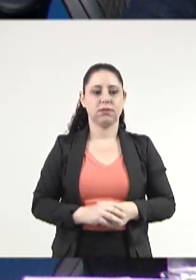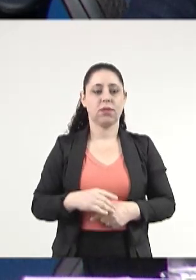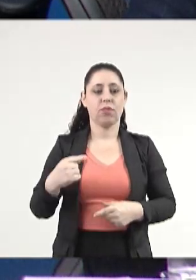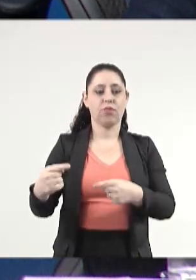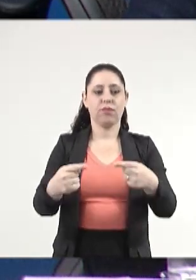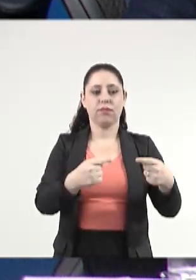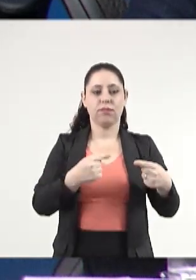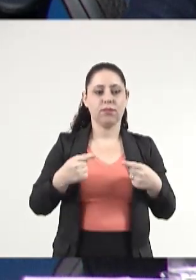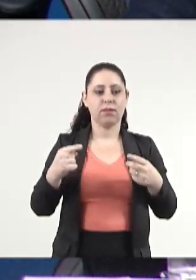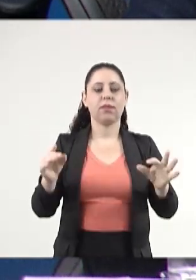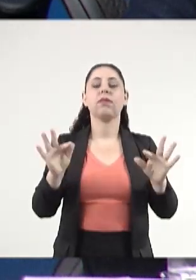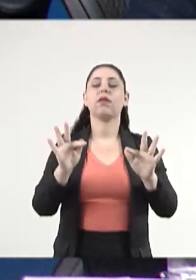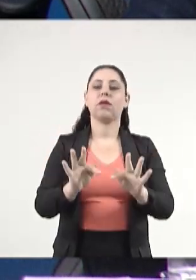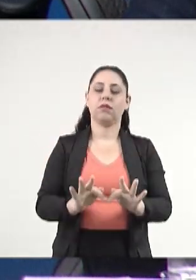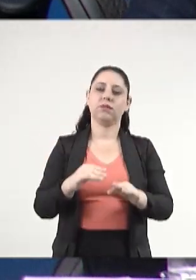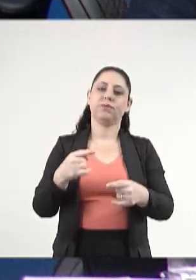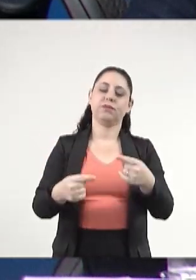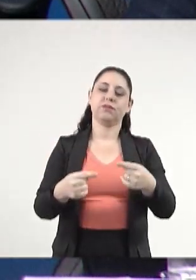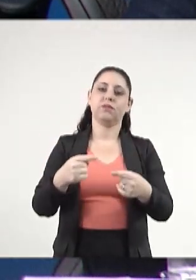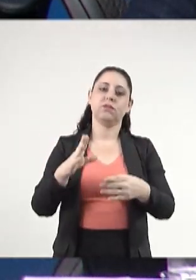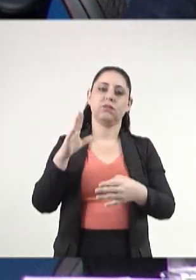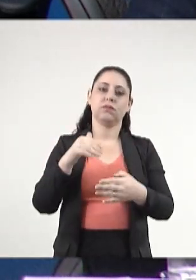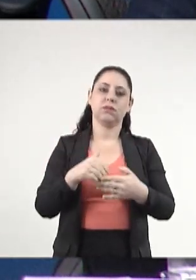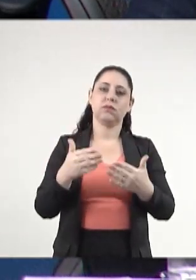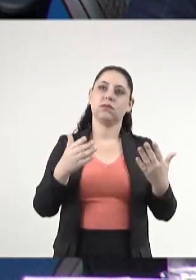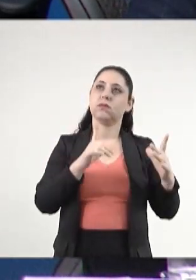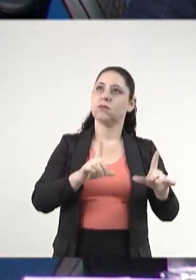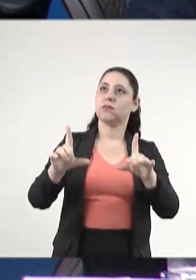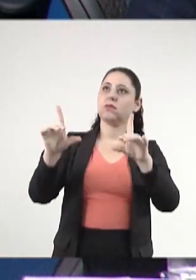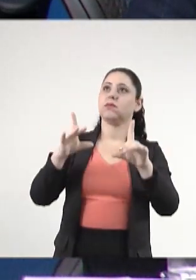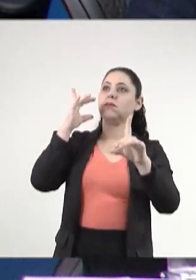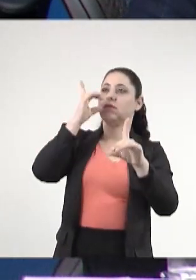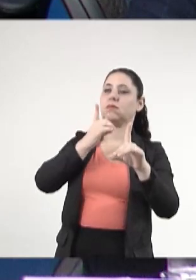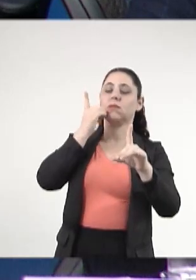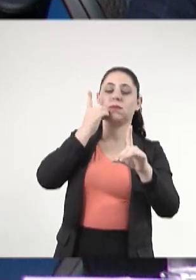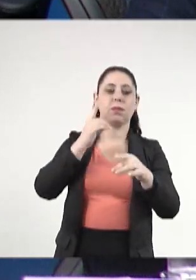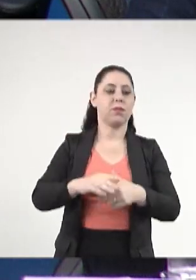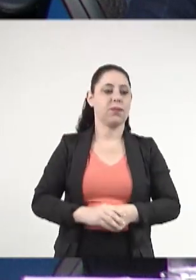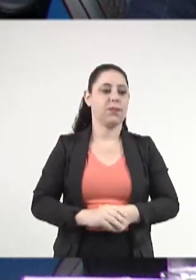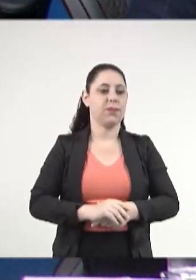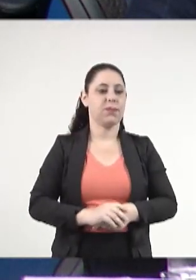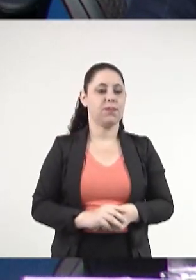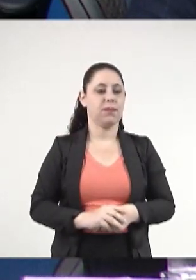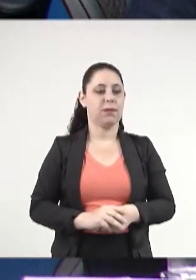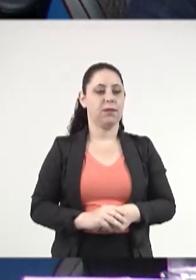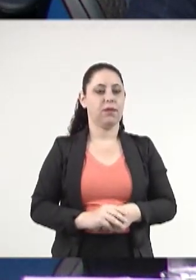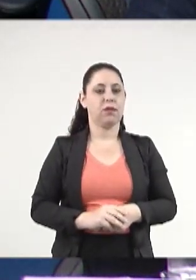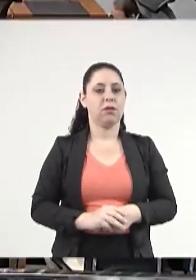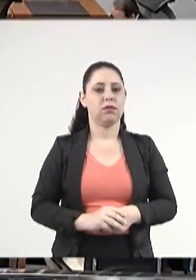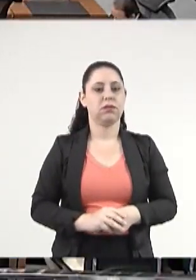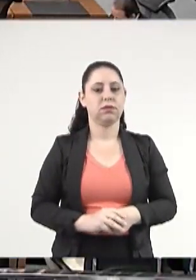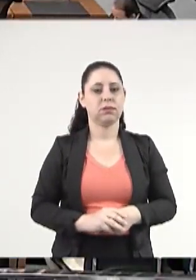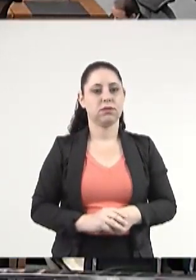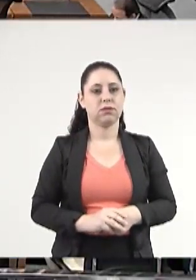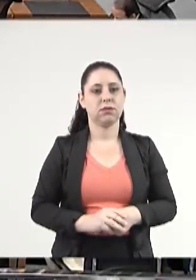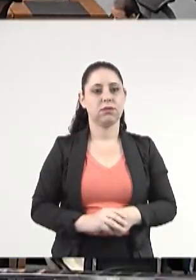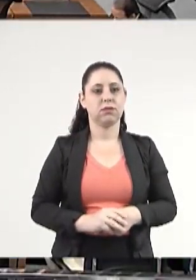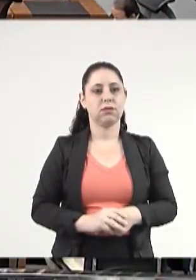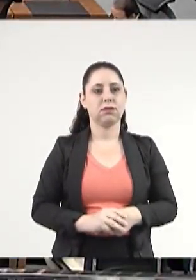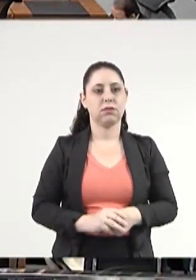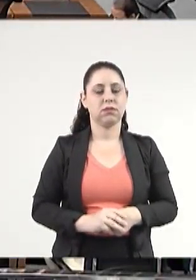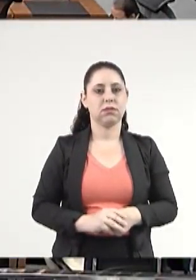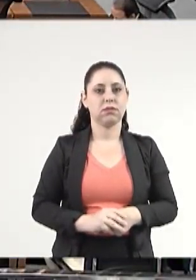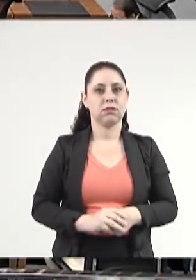Em discussão, encerrada a discussão, em votação no painel, senhores deputados. Sim, mas todas foram demarcadas por